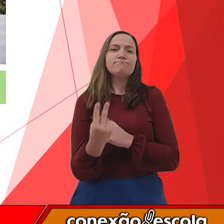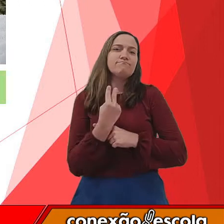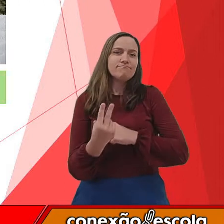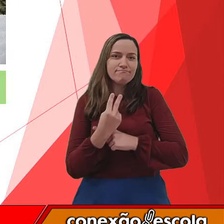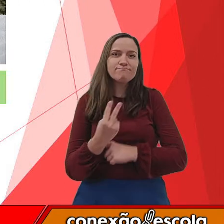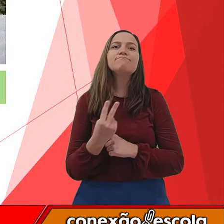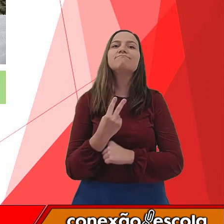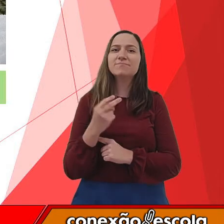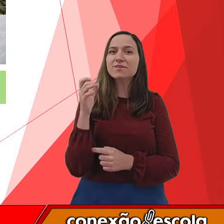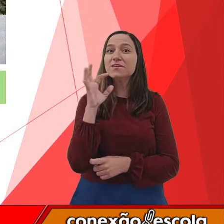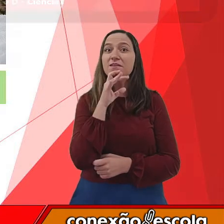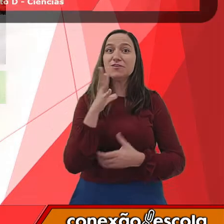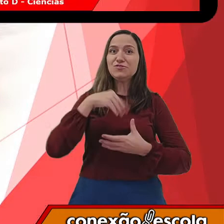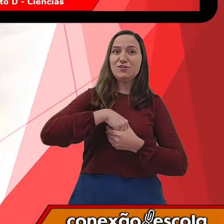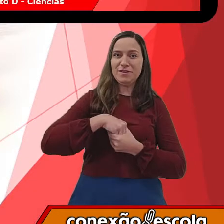dos pinguins.